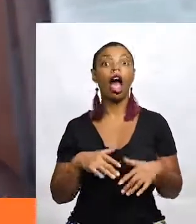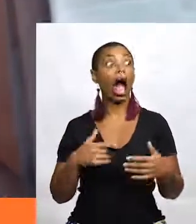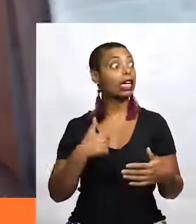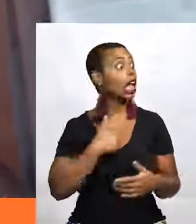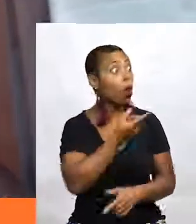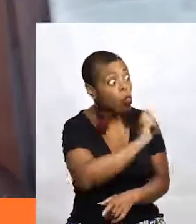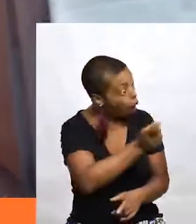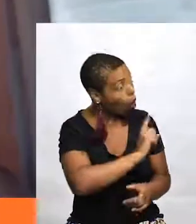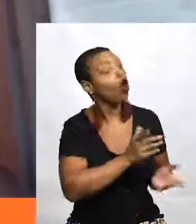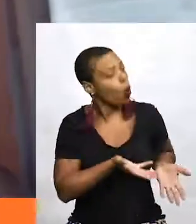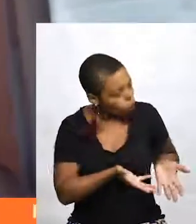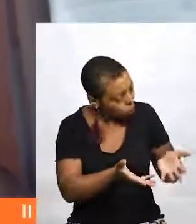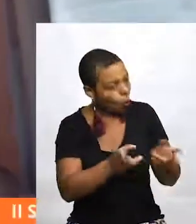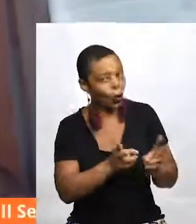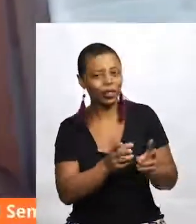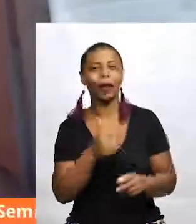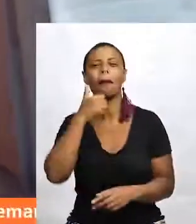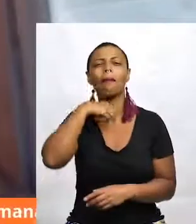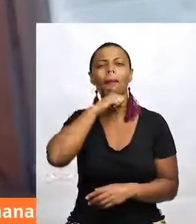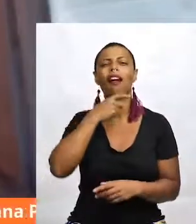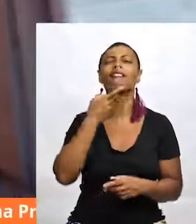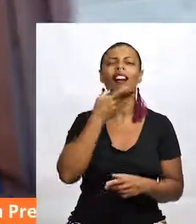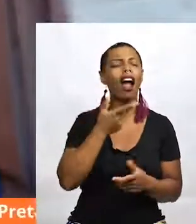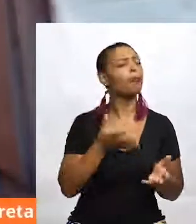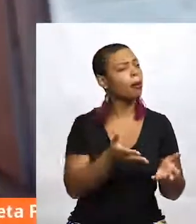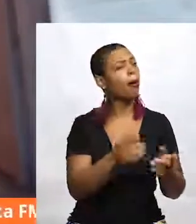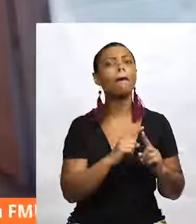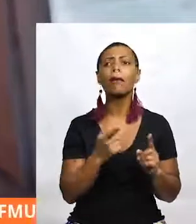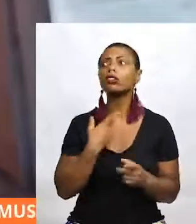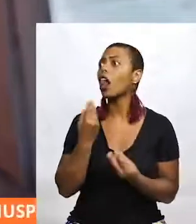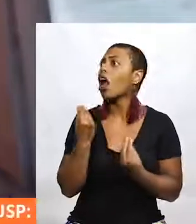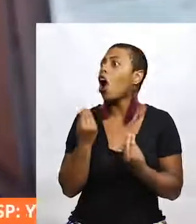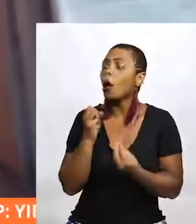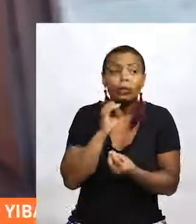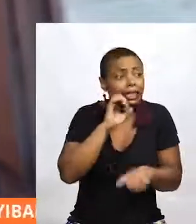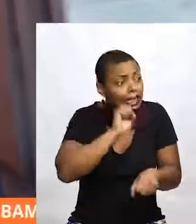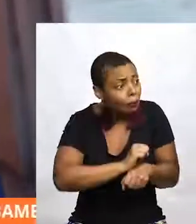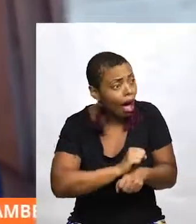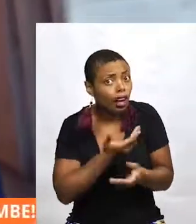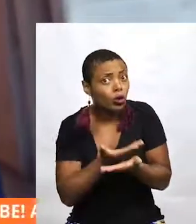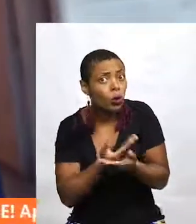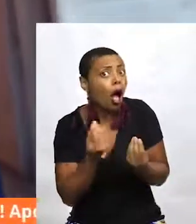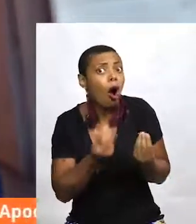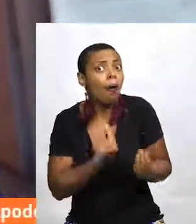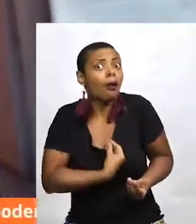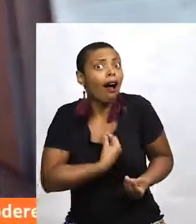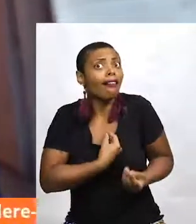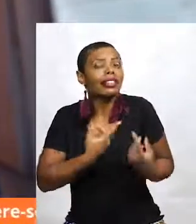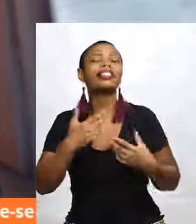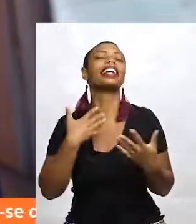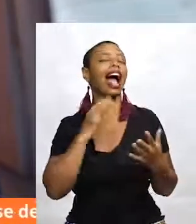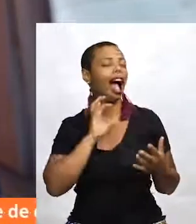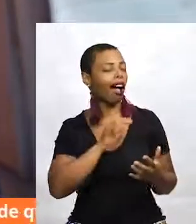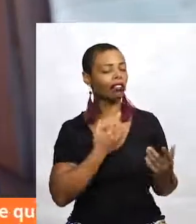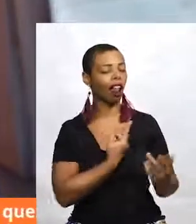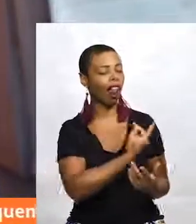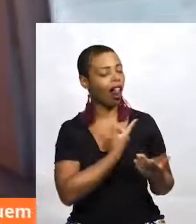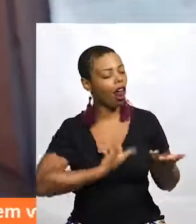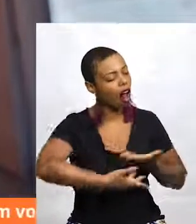e eu que não deixei, né? A minha mãe falava muito, mas eu falava: mas o que que a gente vai ser se a gente parar de estudar? E boa parte da